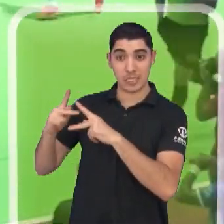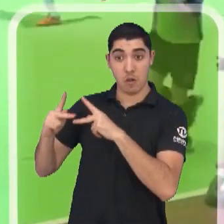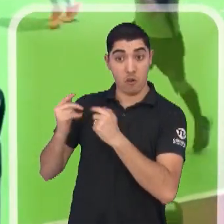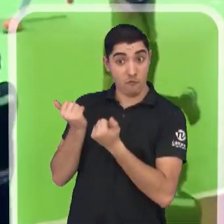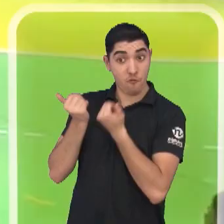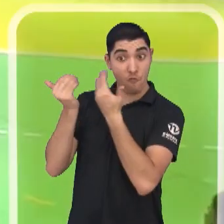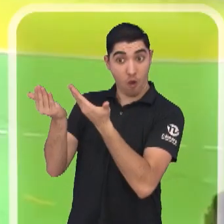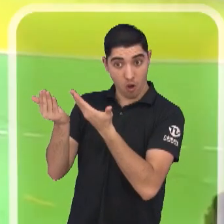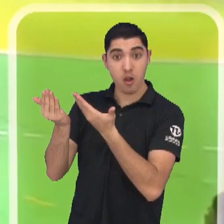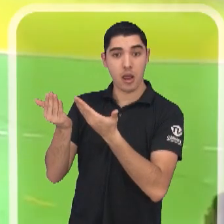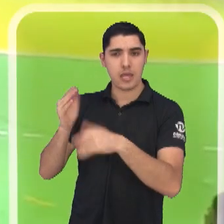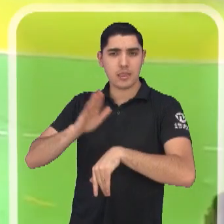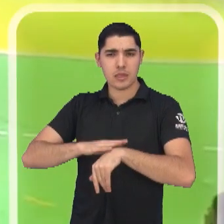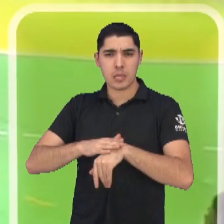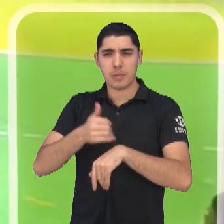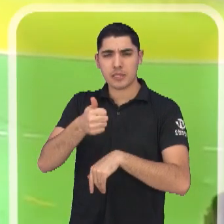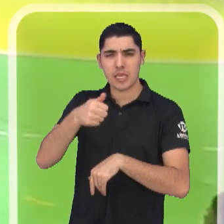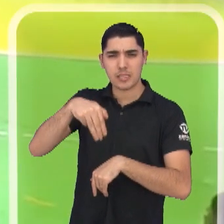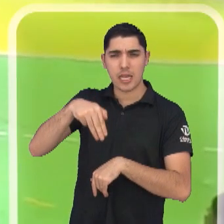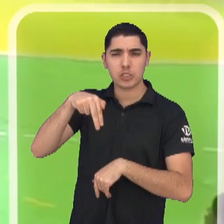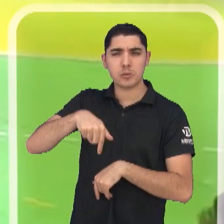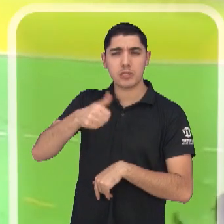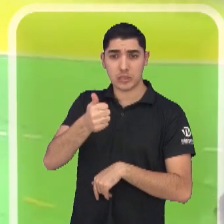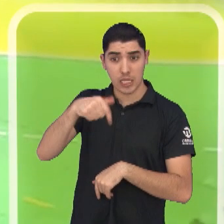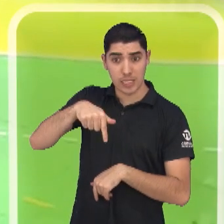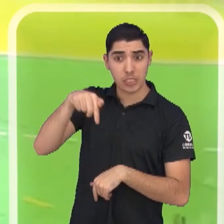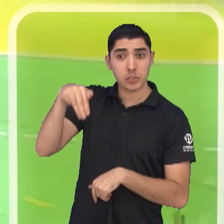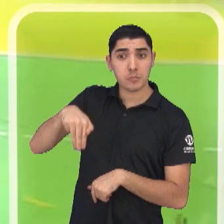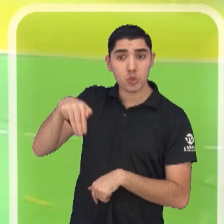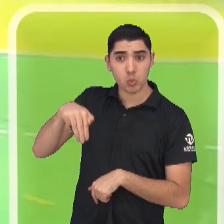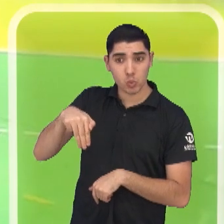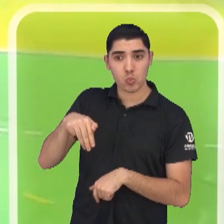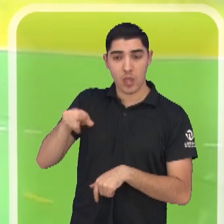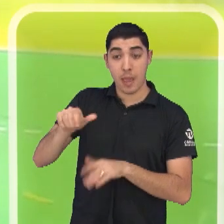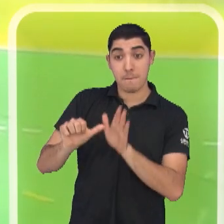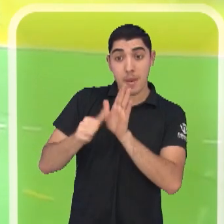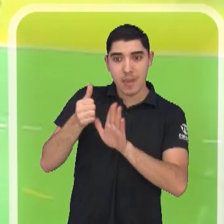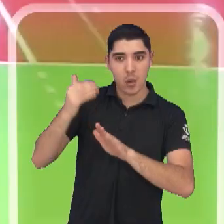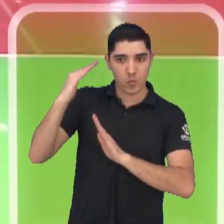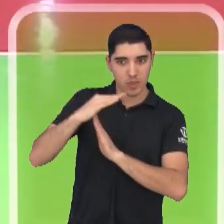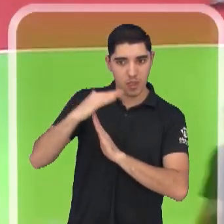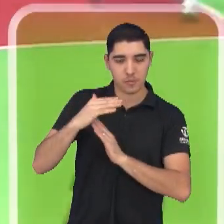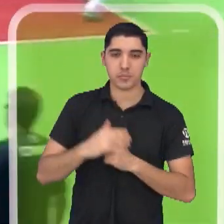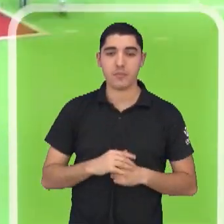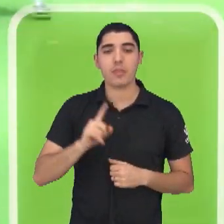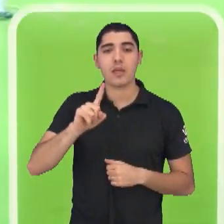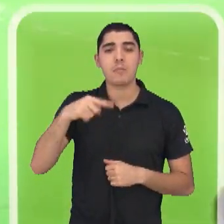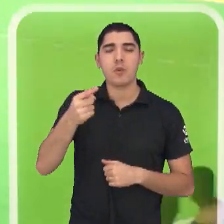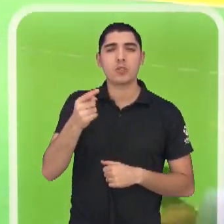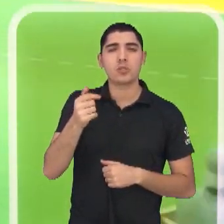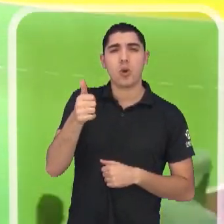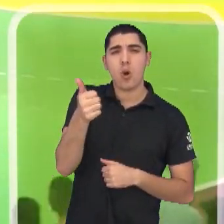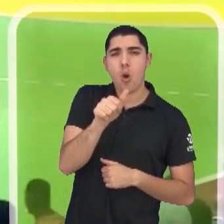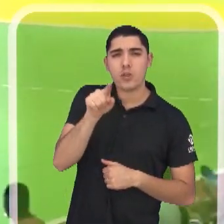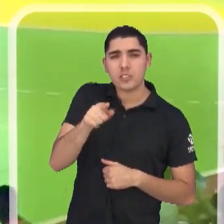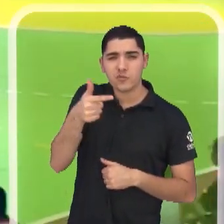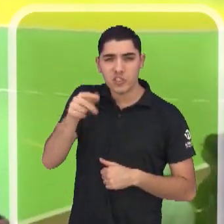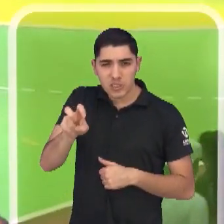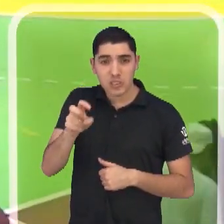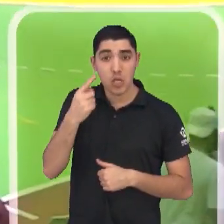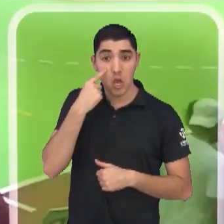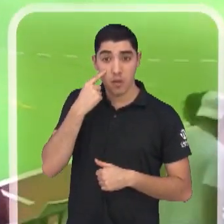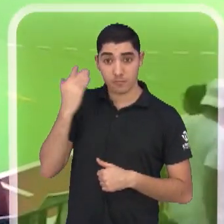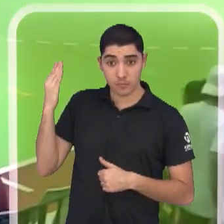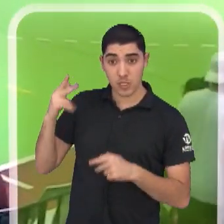em Dracena isso com 17 faltando 17 minutos para terminar a primeira etapa faltando 11:25 jogada do São José